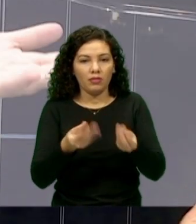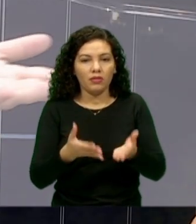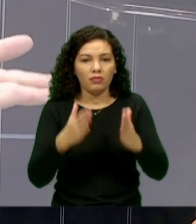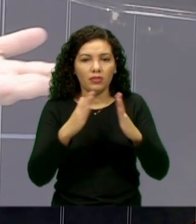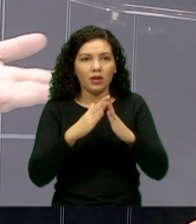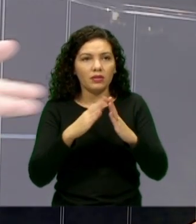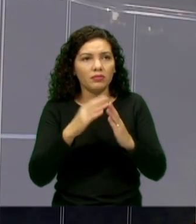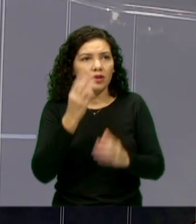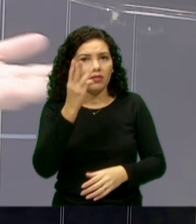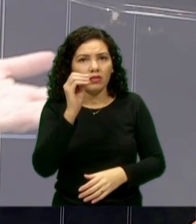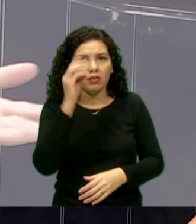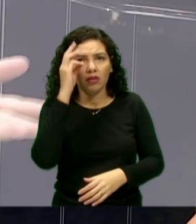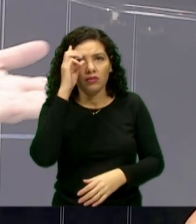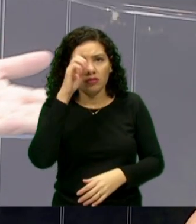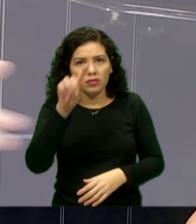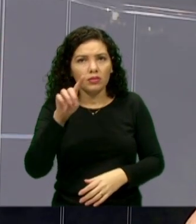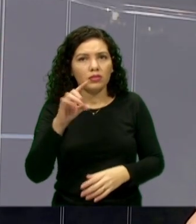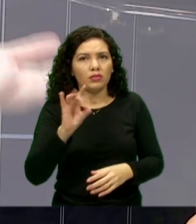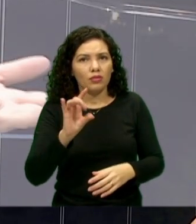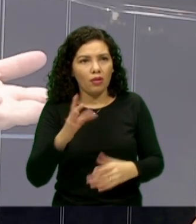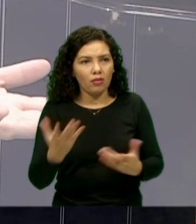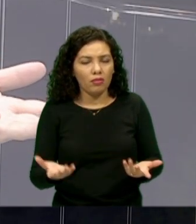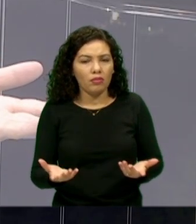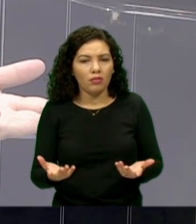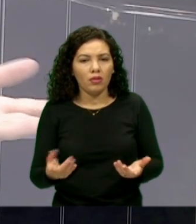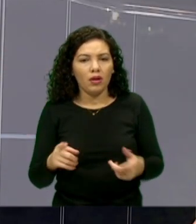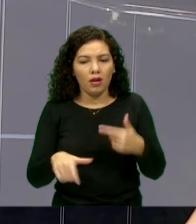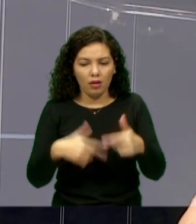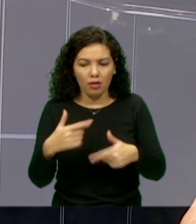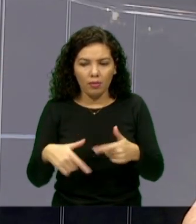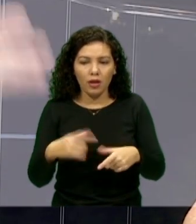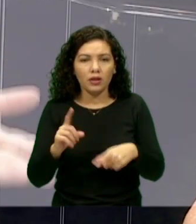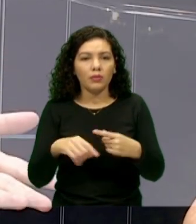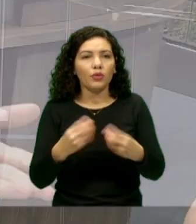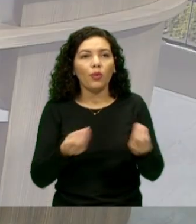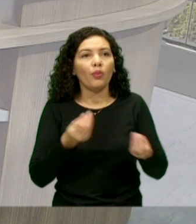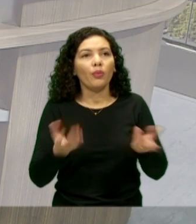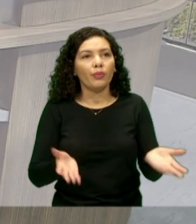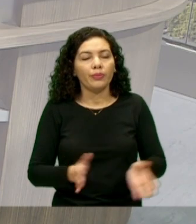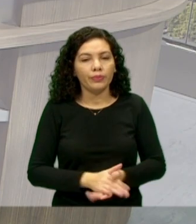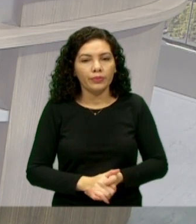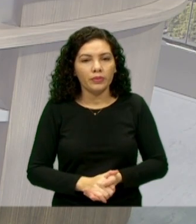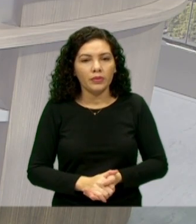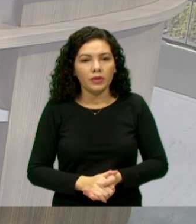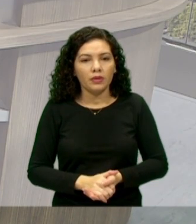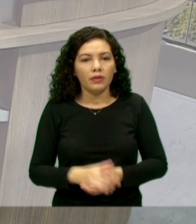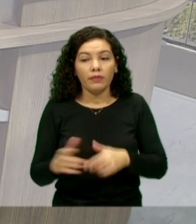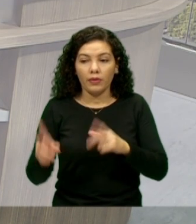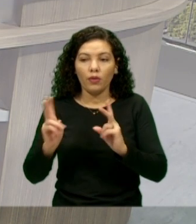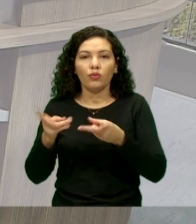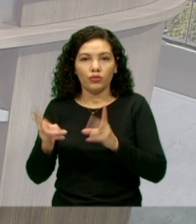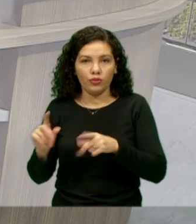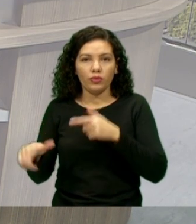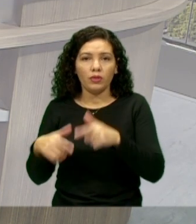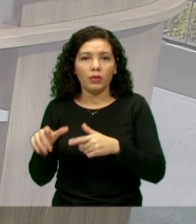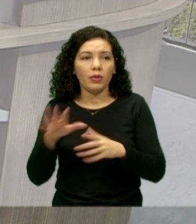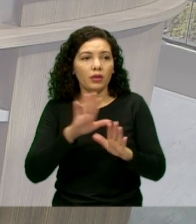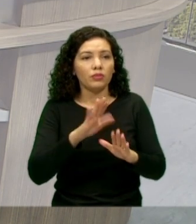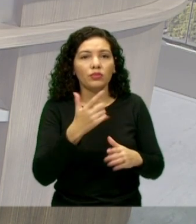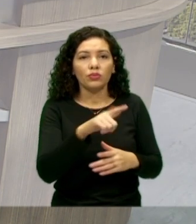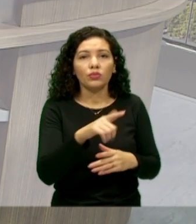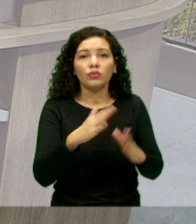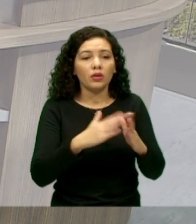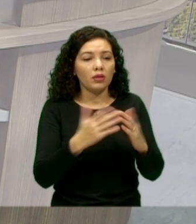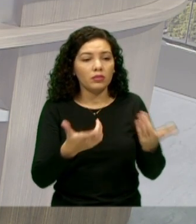por um período de tempo ali as condições para que ele possa exercer o trabalho e depois ele vai ter que continuar trabalhando, mas não tem mais nem